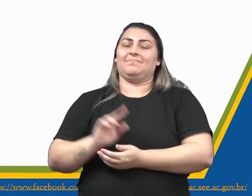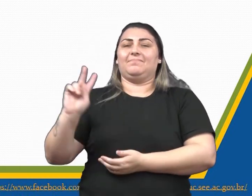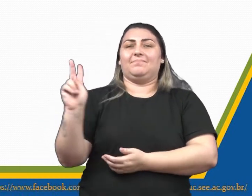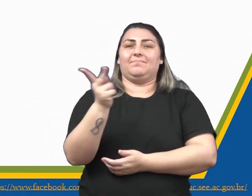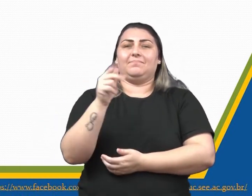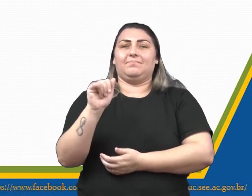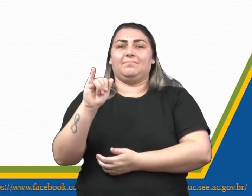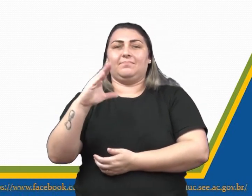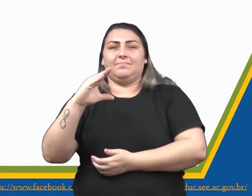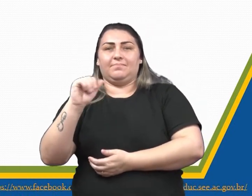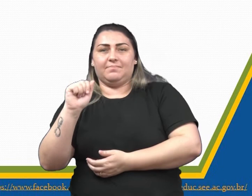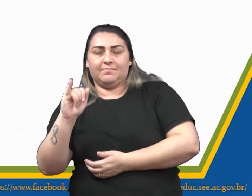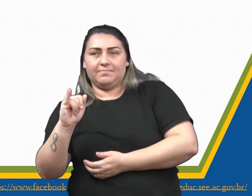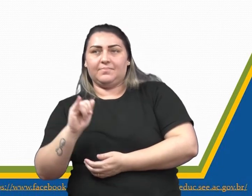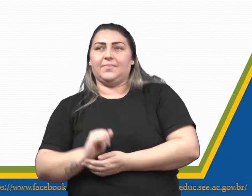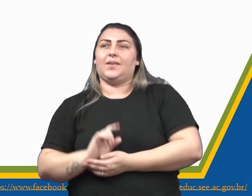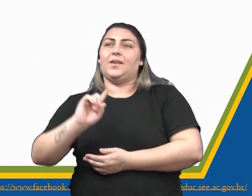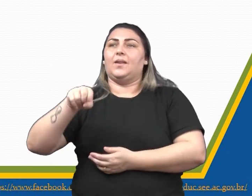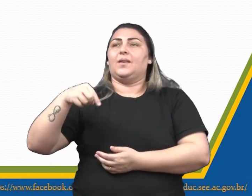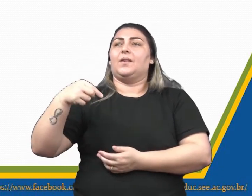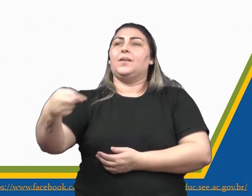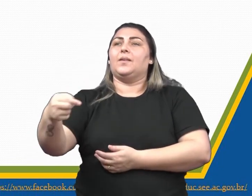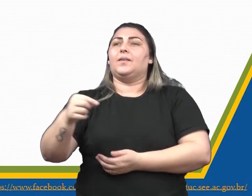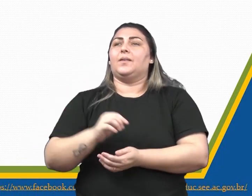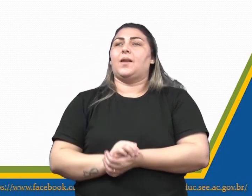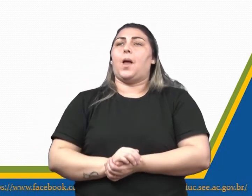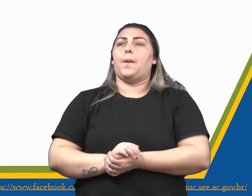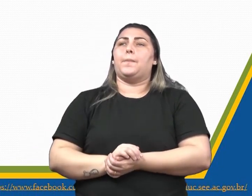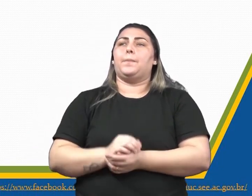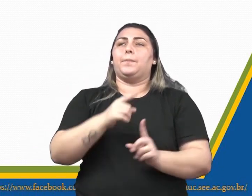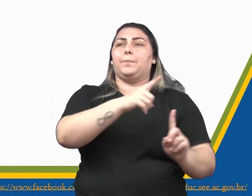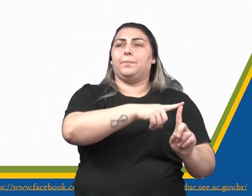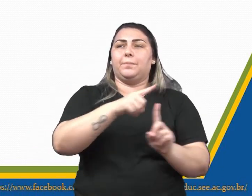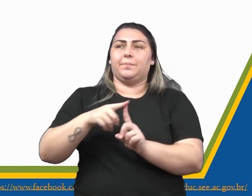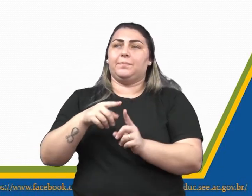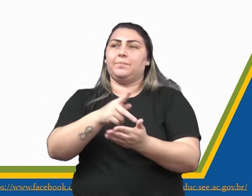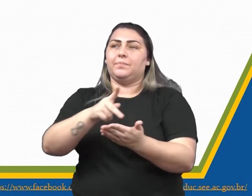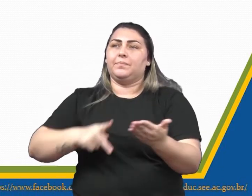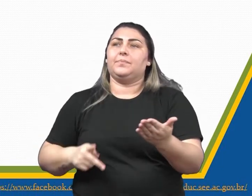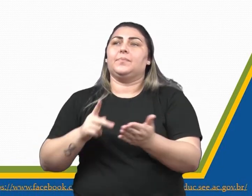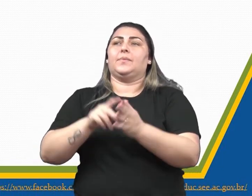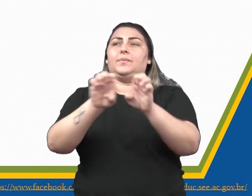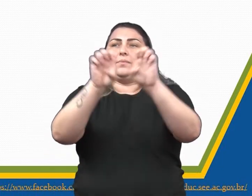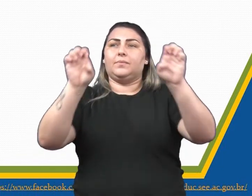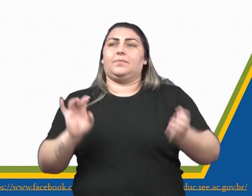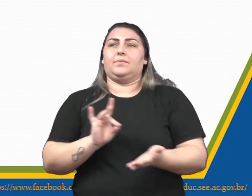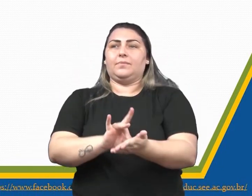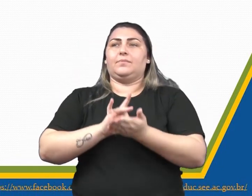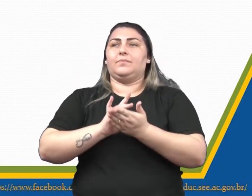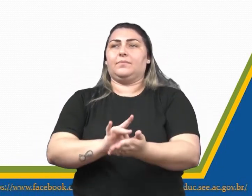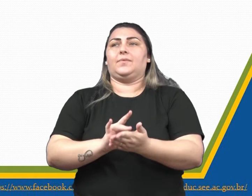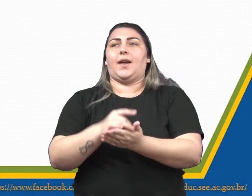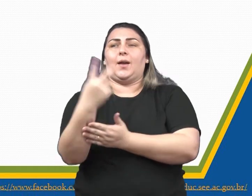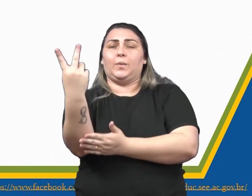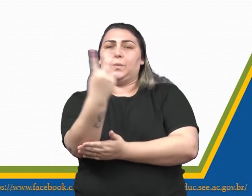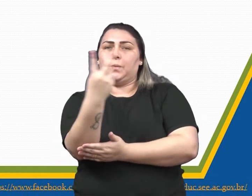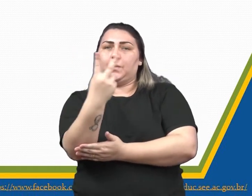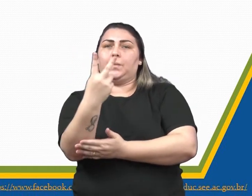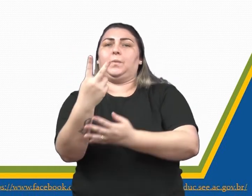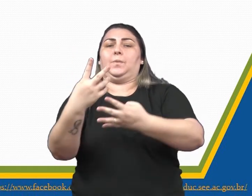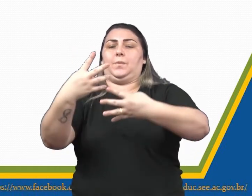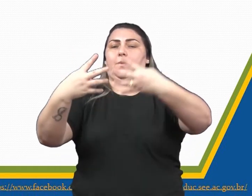haikai. Próximo, é um tipo de poema que possui uma estrutura fixa, formado por 2 quartetos e